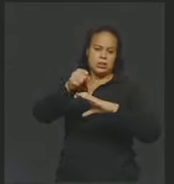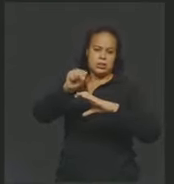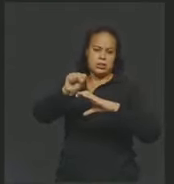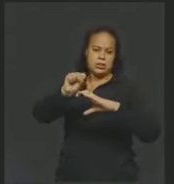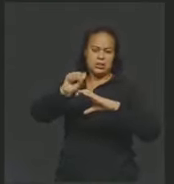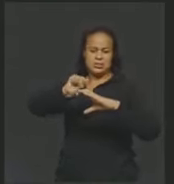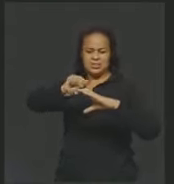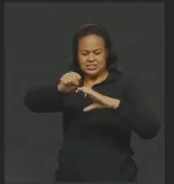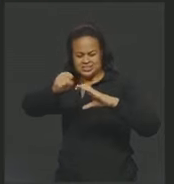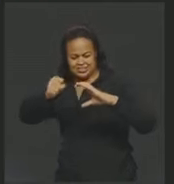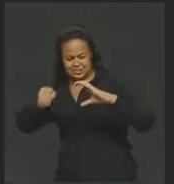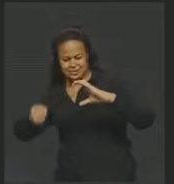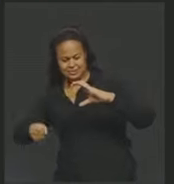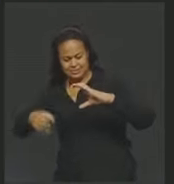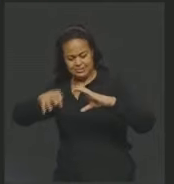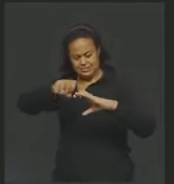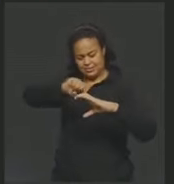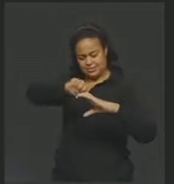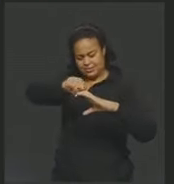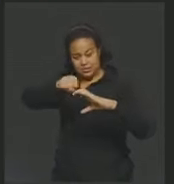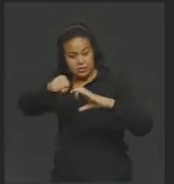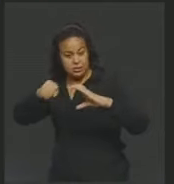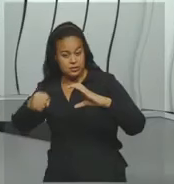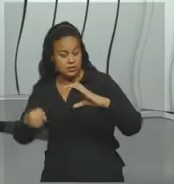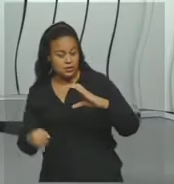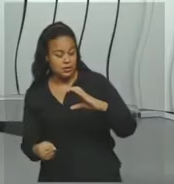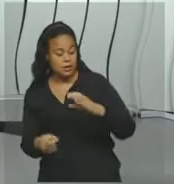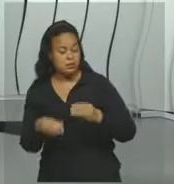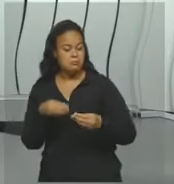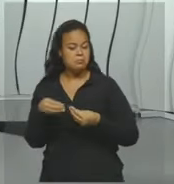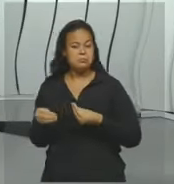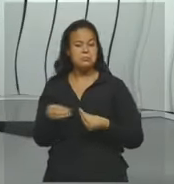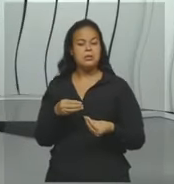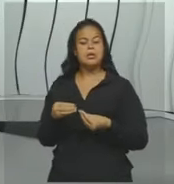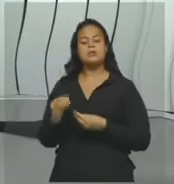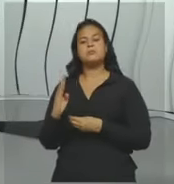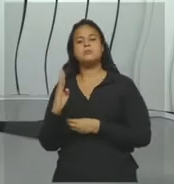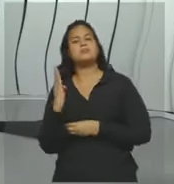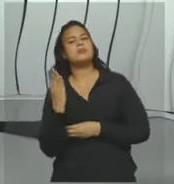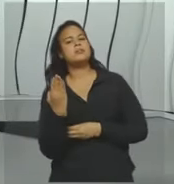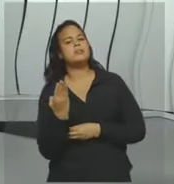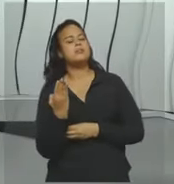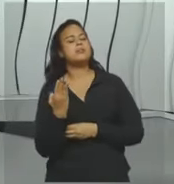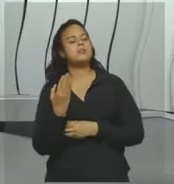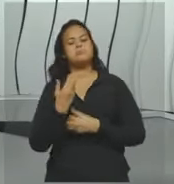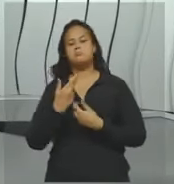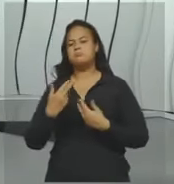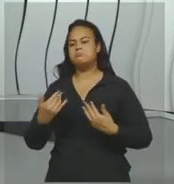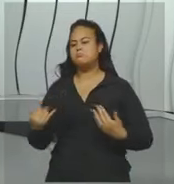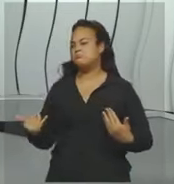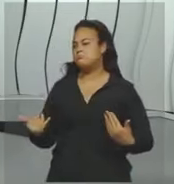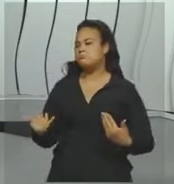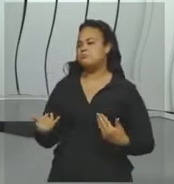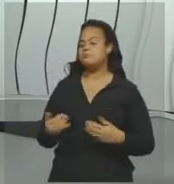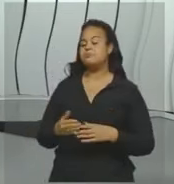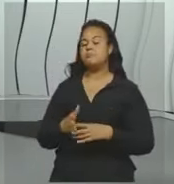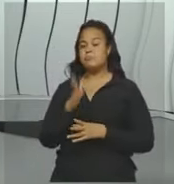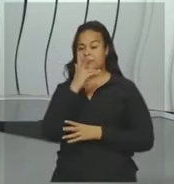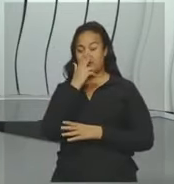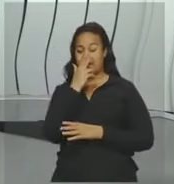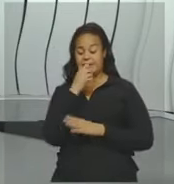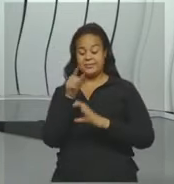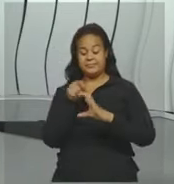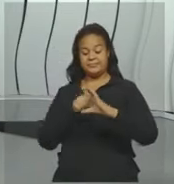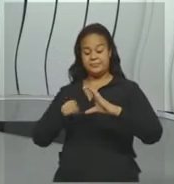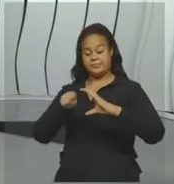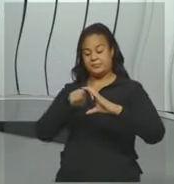metal, e pode girar em torno de um eixo que passa pelo seu centro, semelhante às rodas ali. Além de